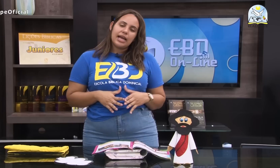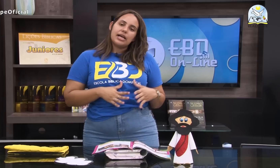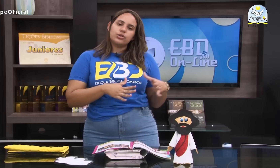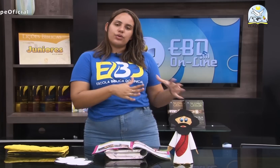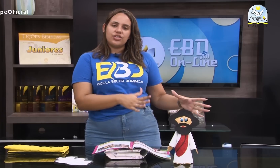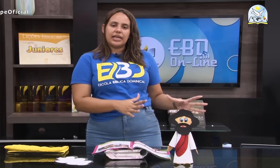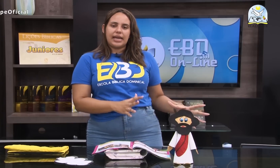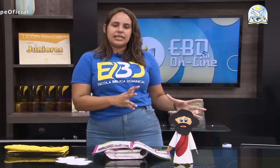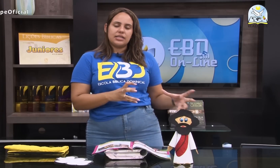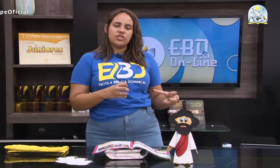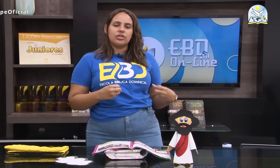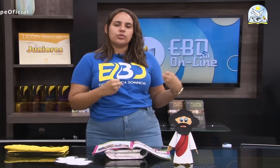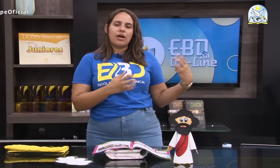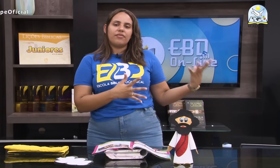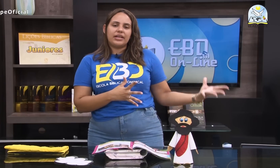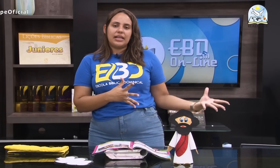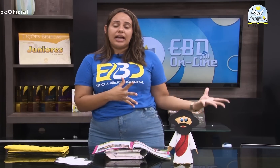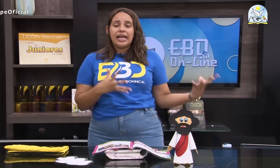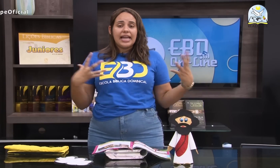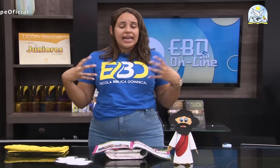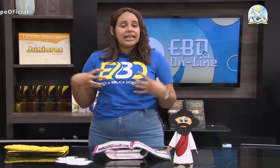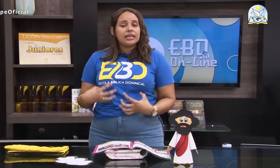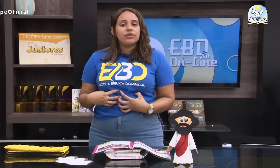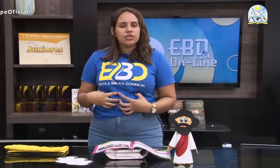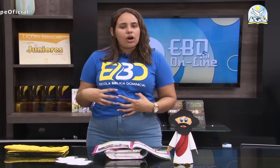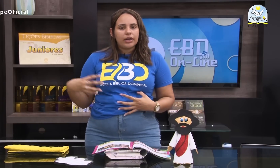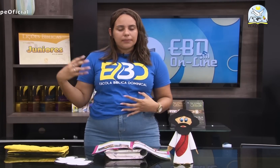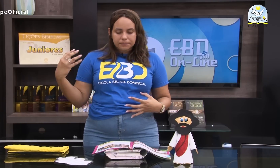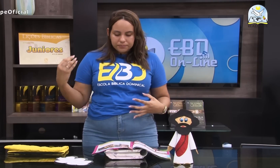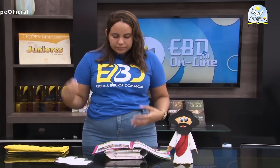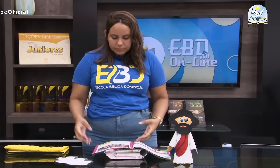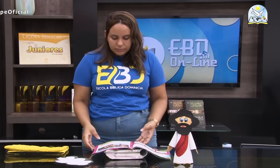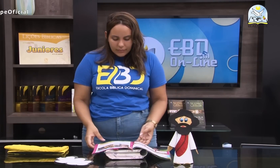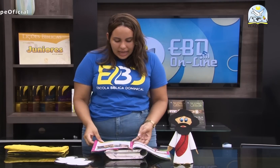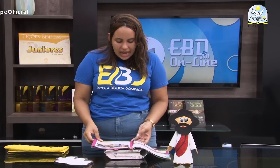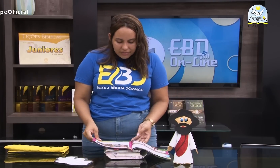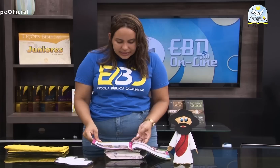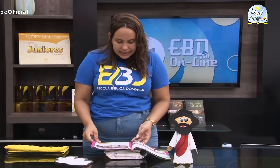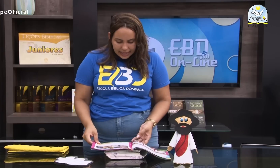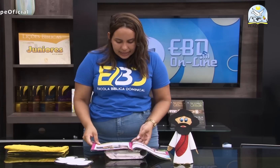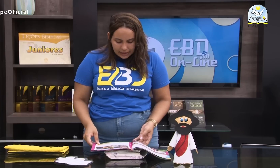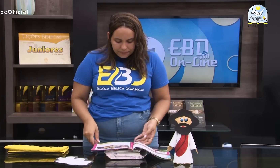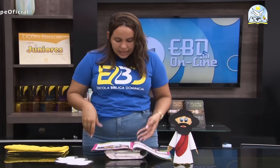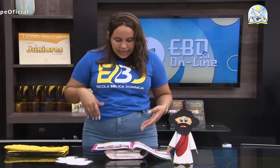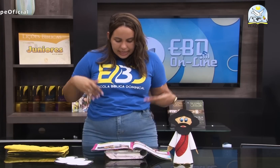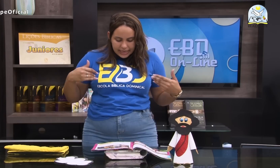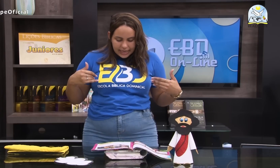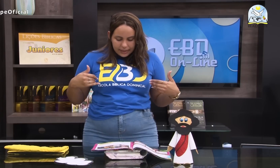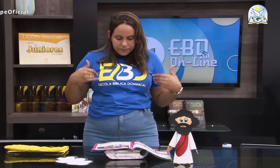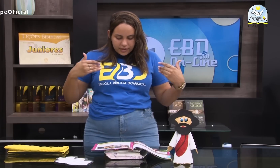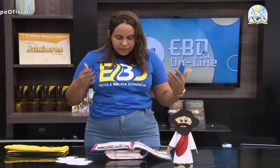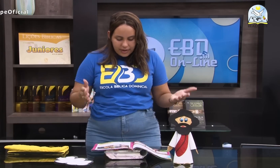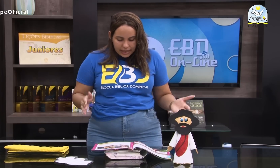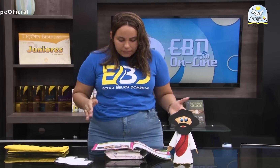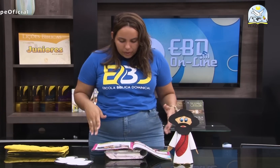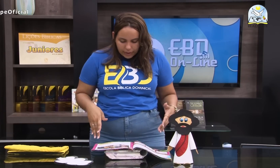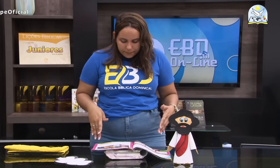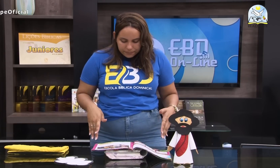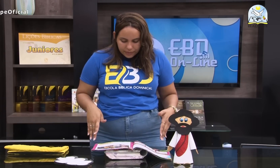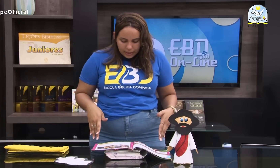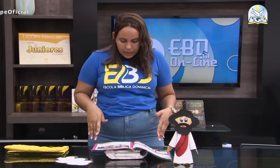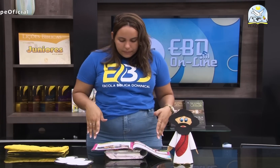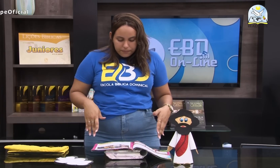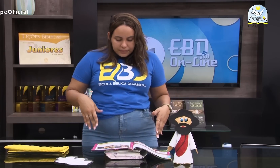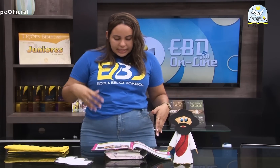escolhe suas riquezas, sua vida. Ele não escolhe a vida eterna. E ele vai